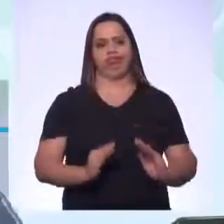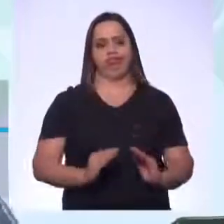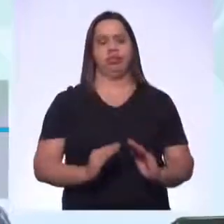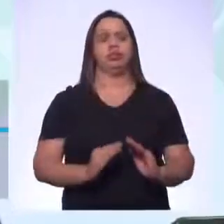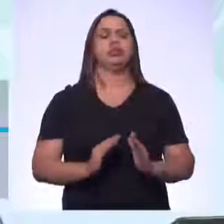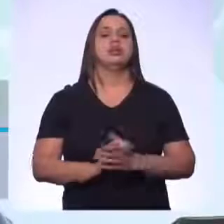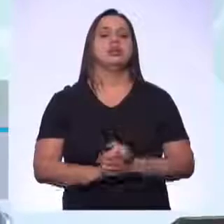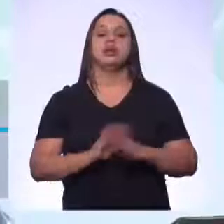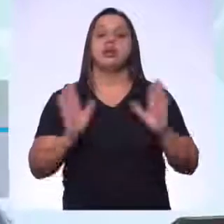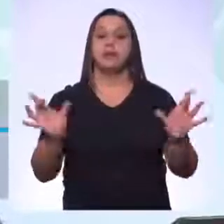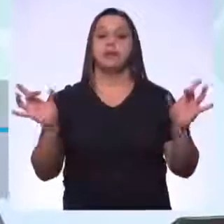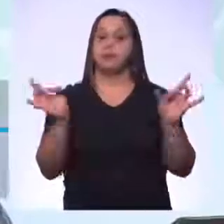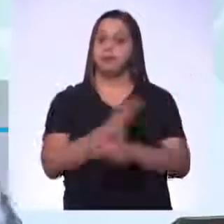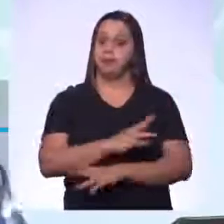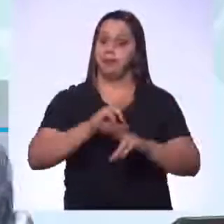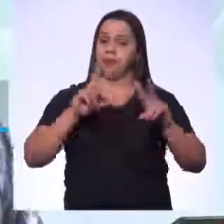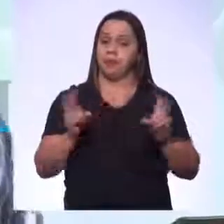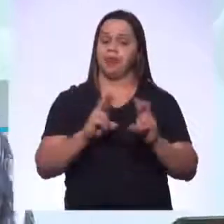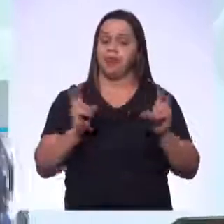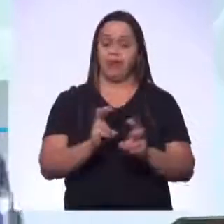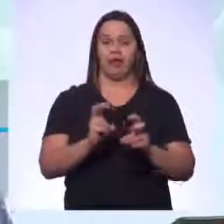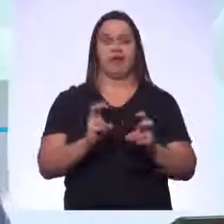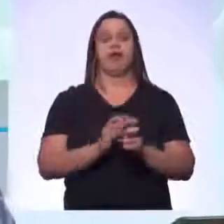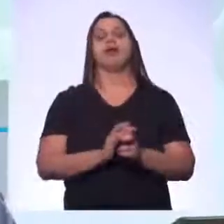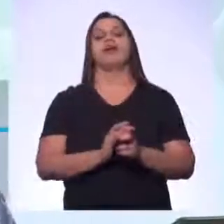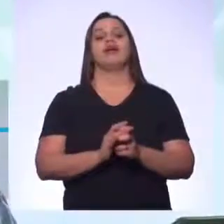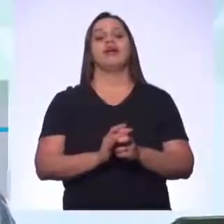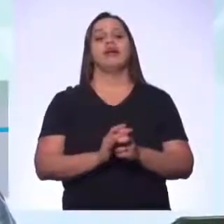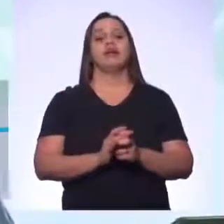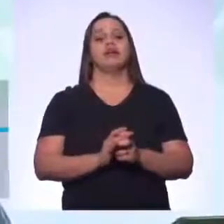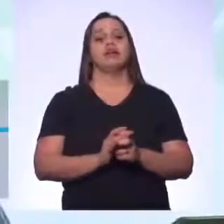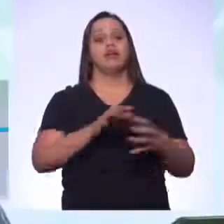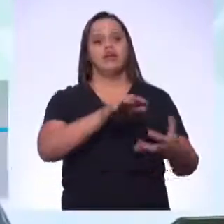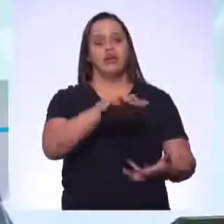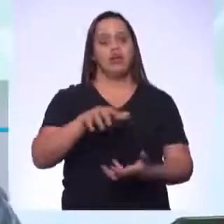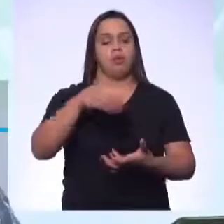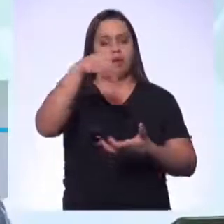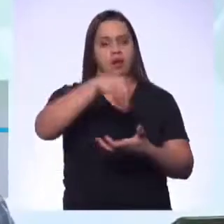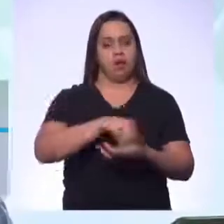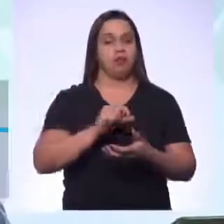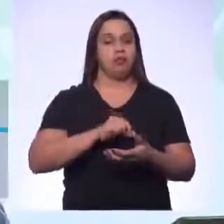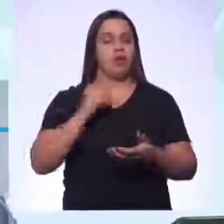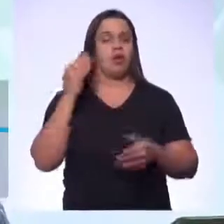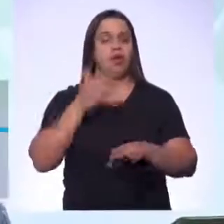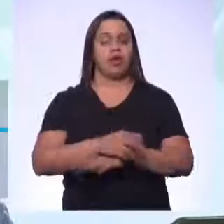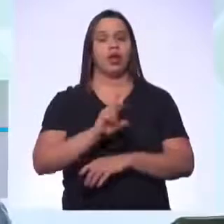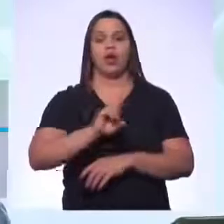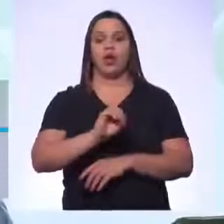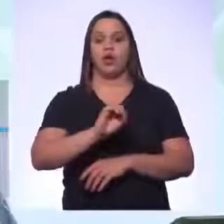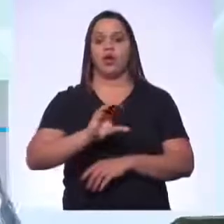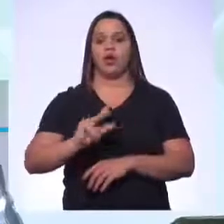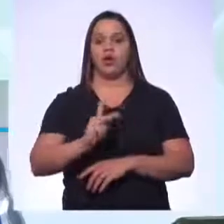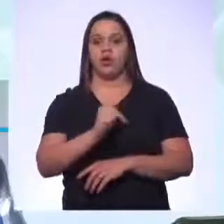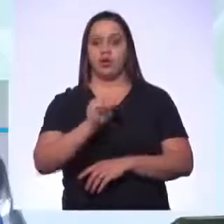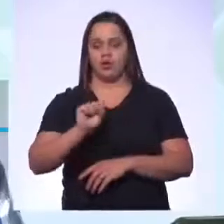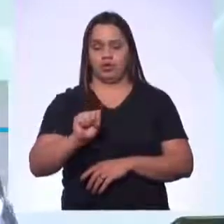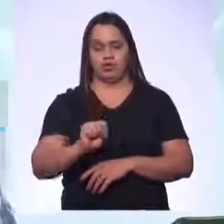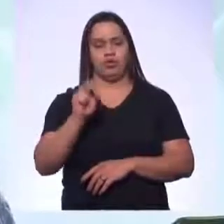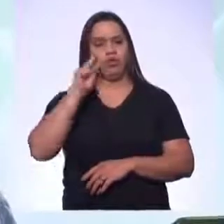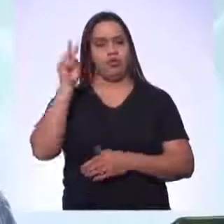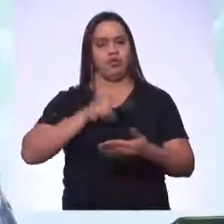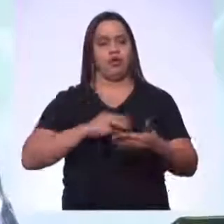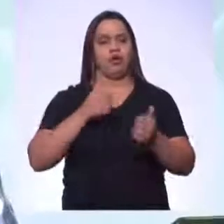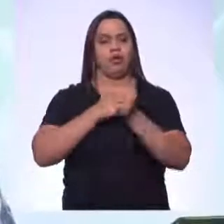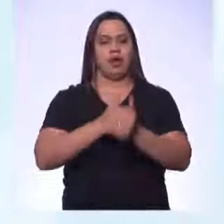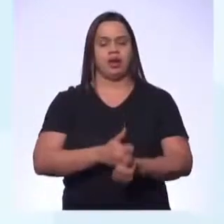Bom, encerrando esse assunto aí das questões aí internas do planeta, nós vamos chegar às rochas, né? Então vamos acompanhar aí uma leitura